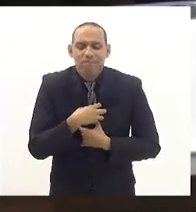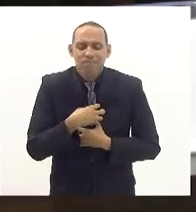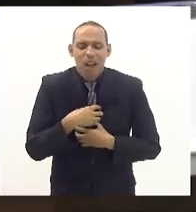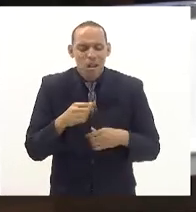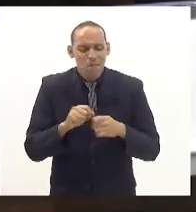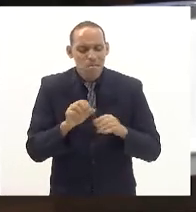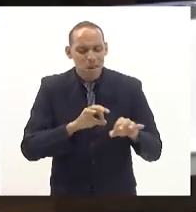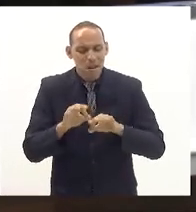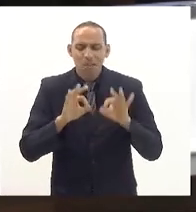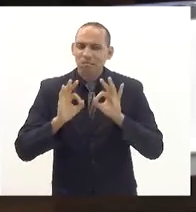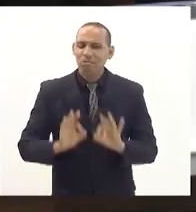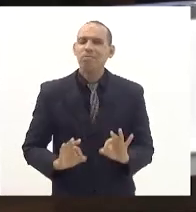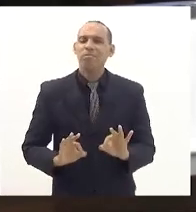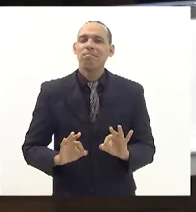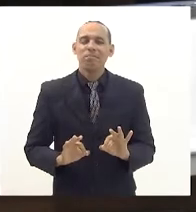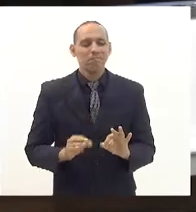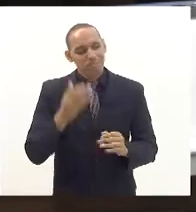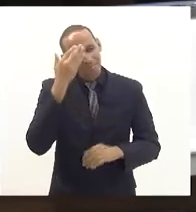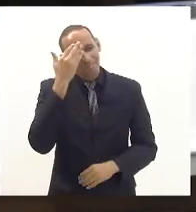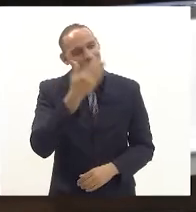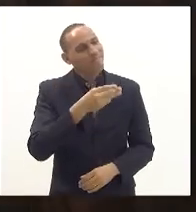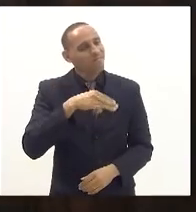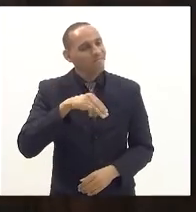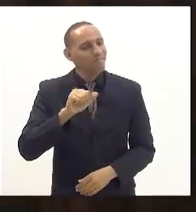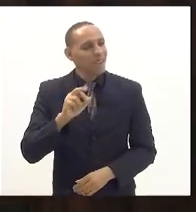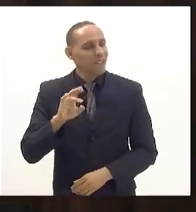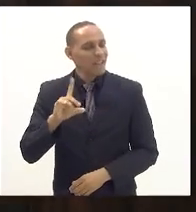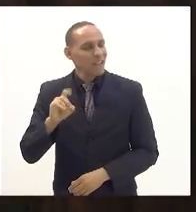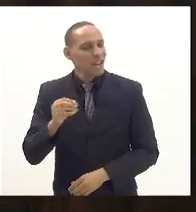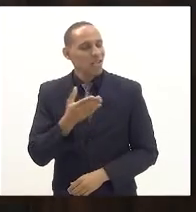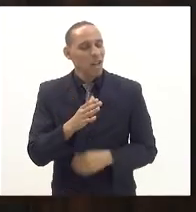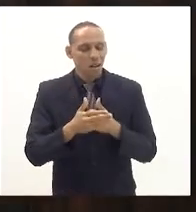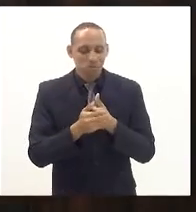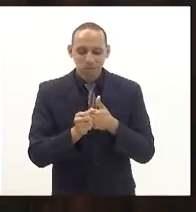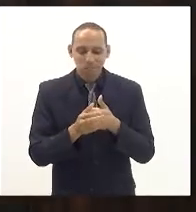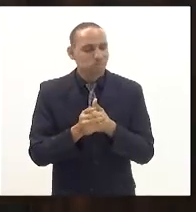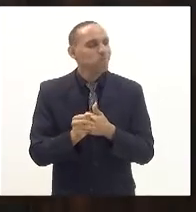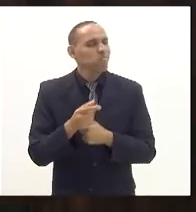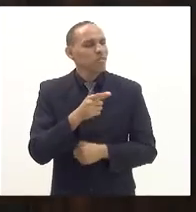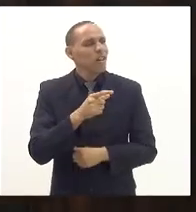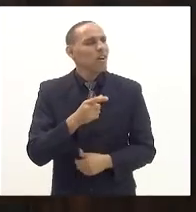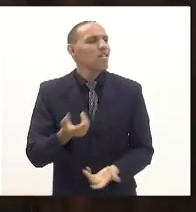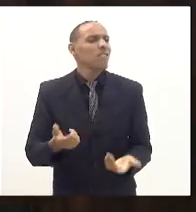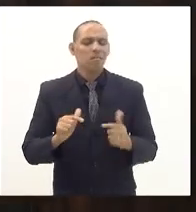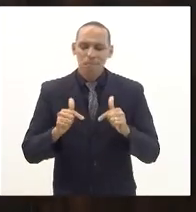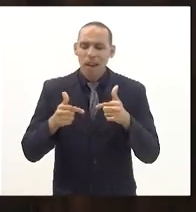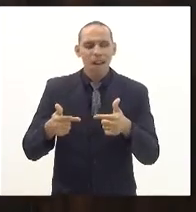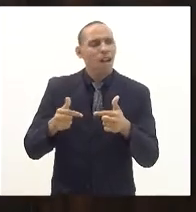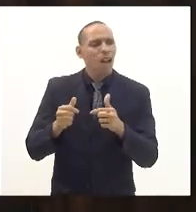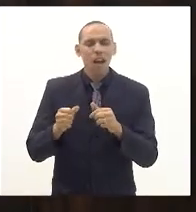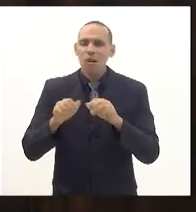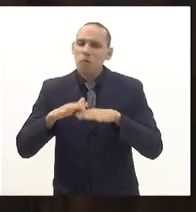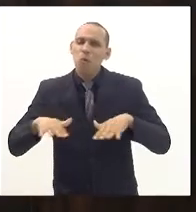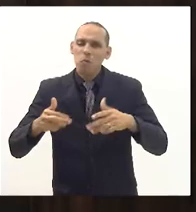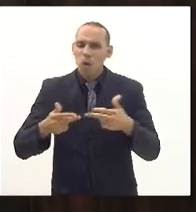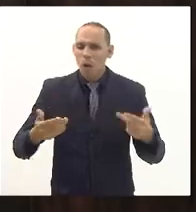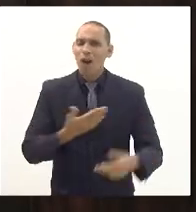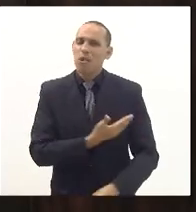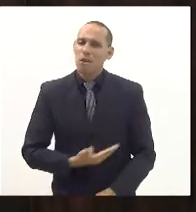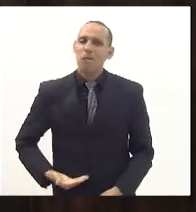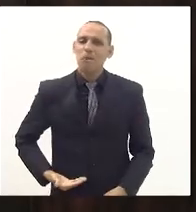cumprido Muito obrigado Marcelo Pelo seu carinho pelo seu desvelo com a coisa pública